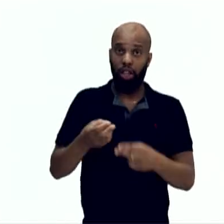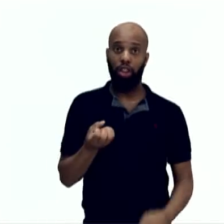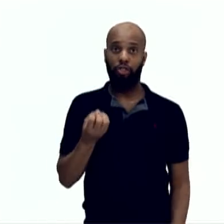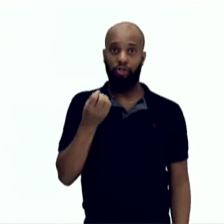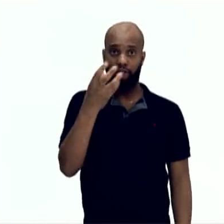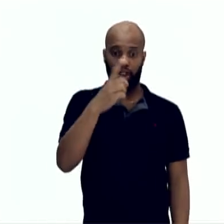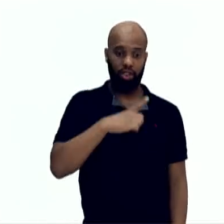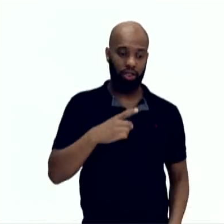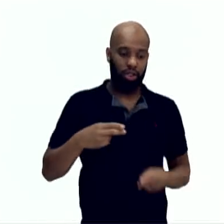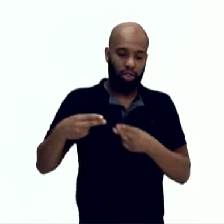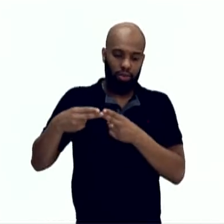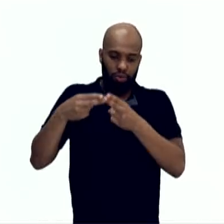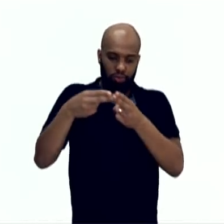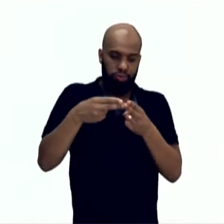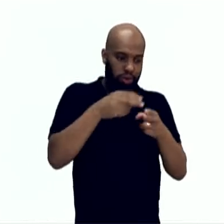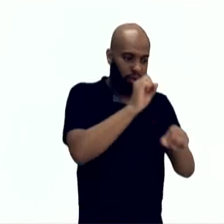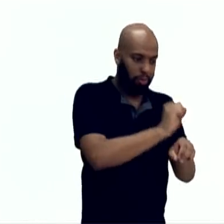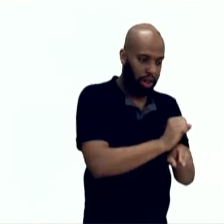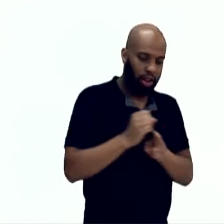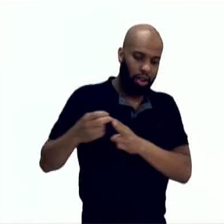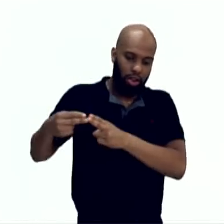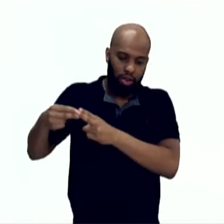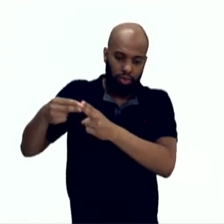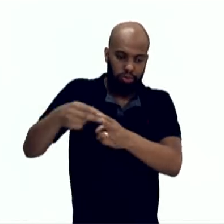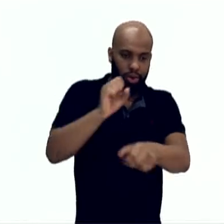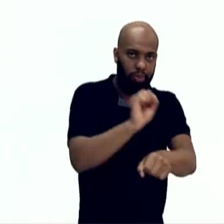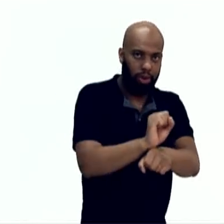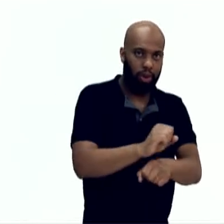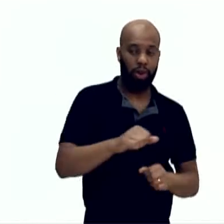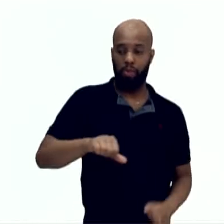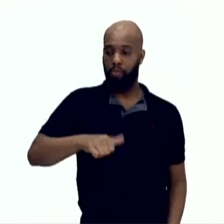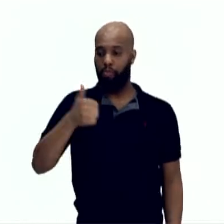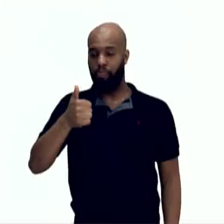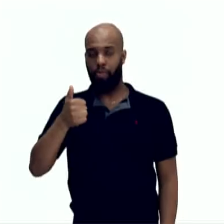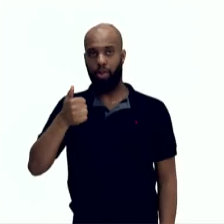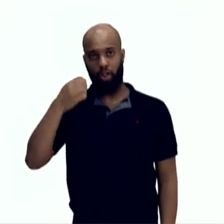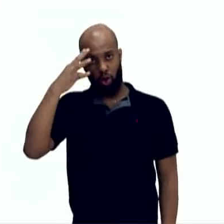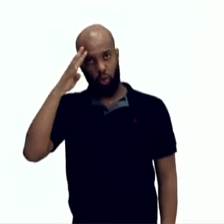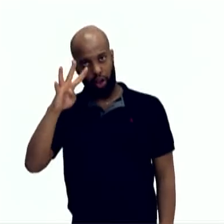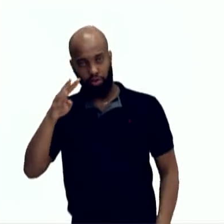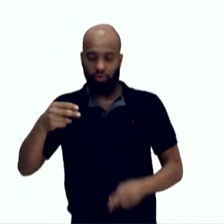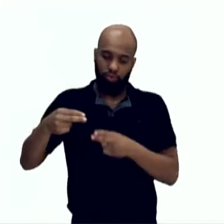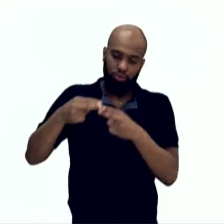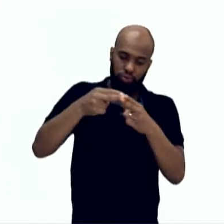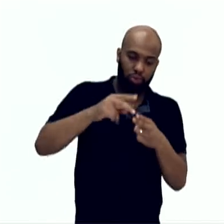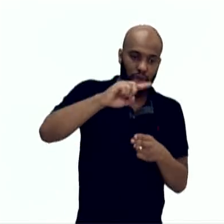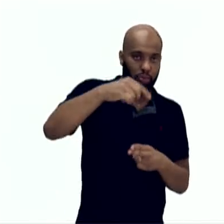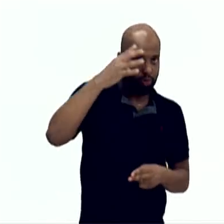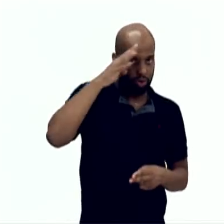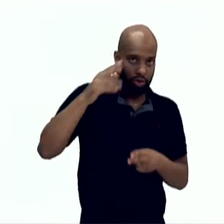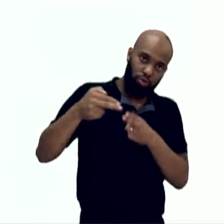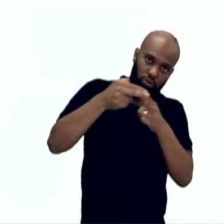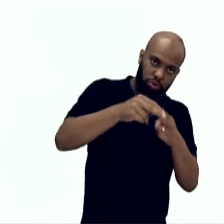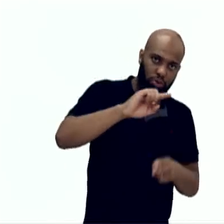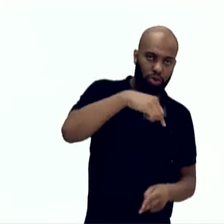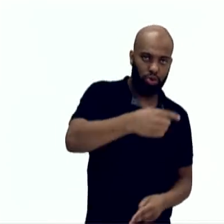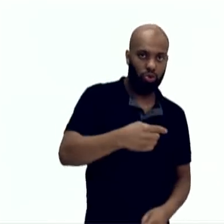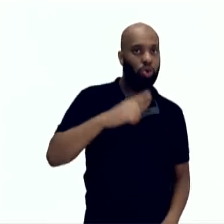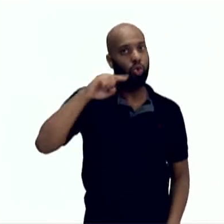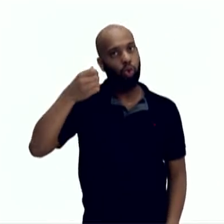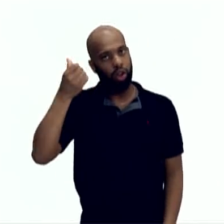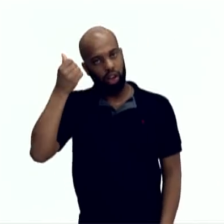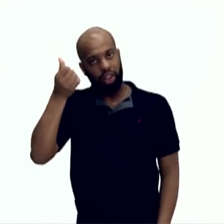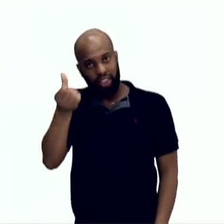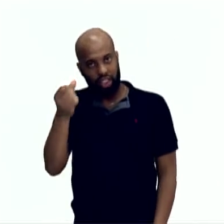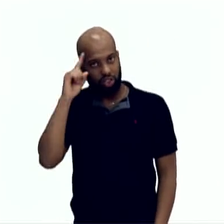2 portos. O primeiro a cada 4 dias. O segundo a cada 6 dias. E o